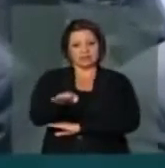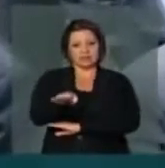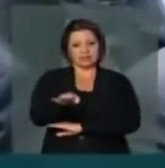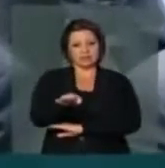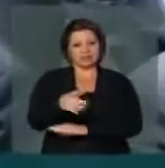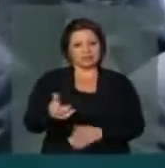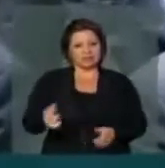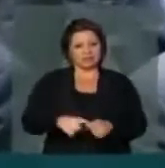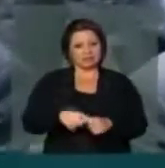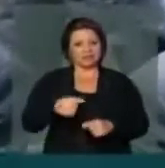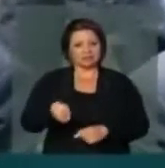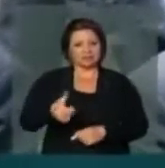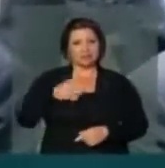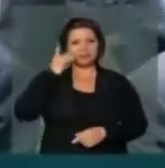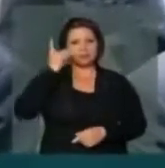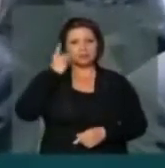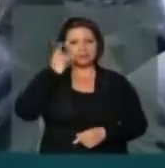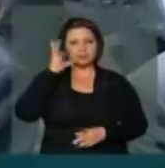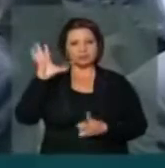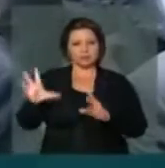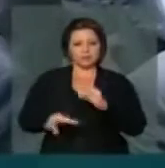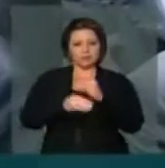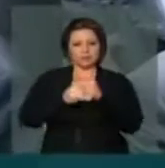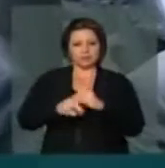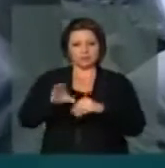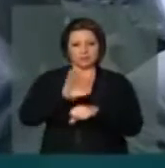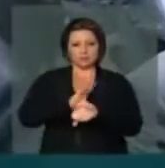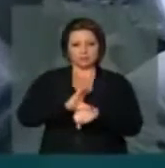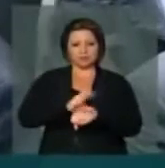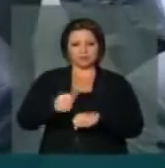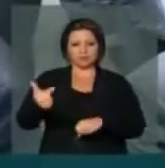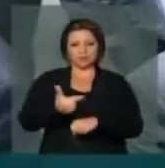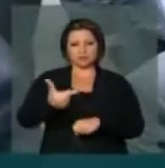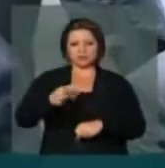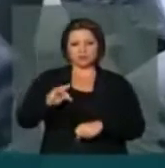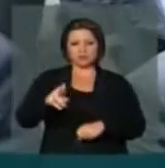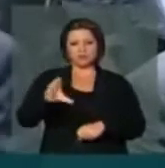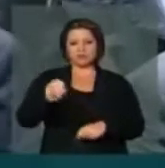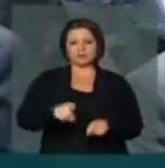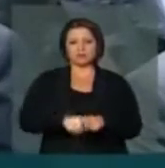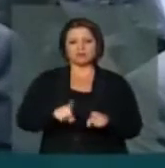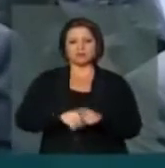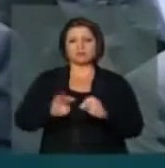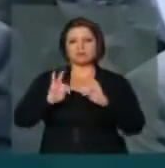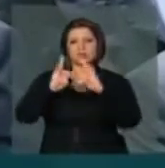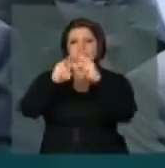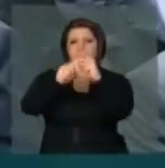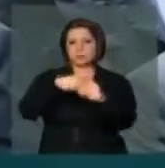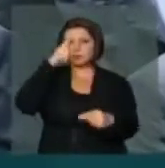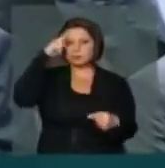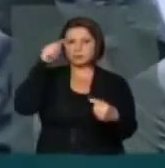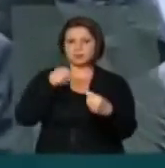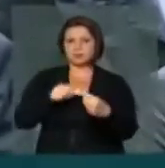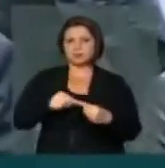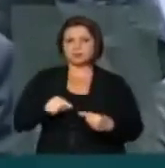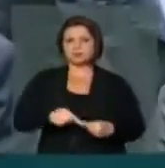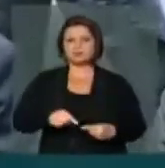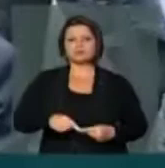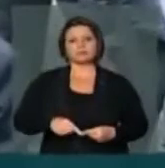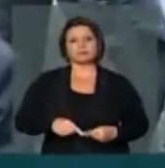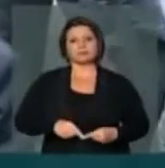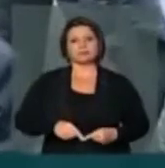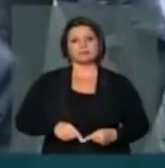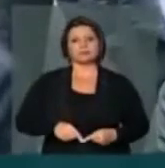temos quórum para emenda constitucional em segundo turno de algo que é unânime e eu